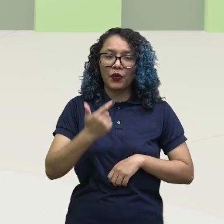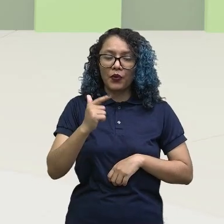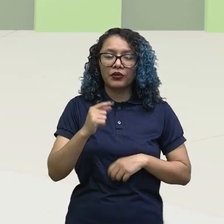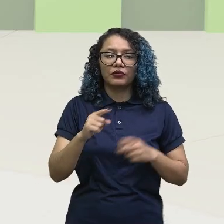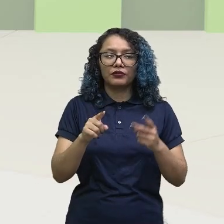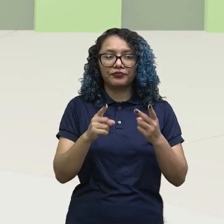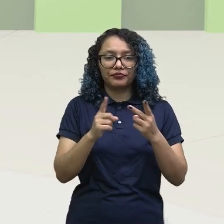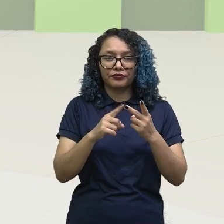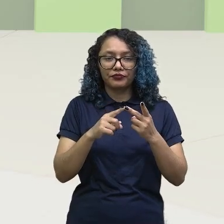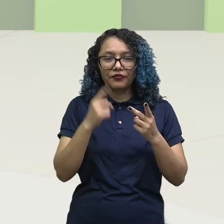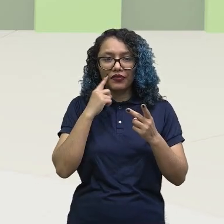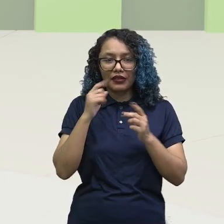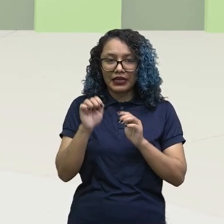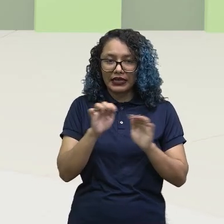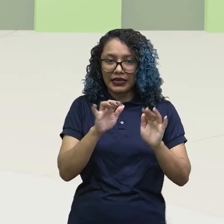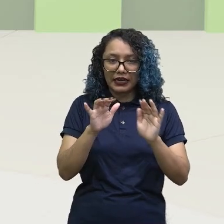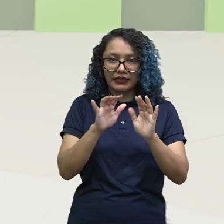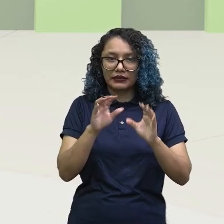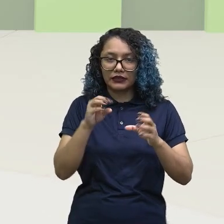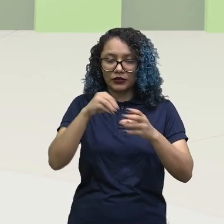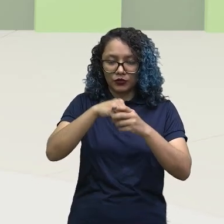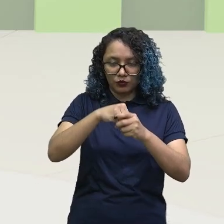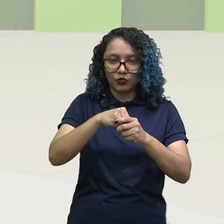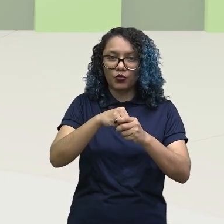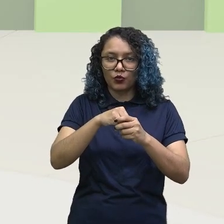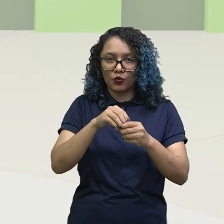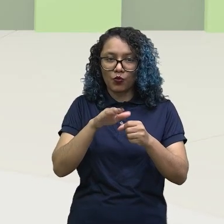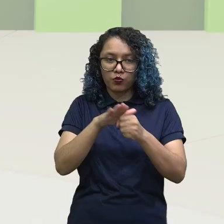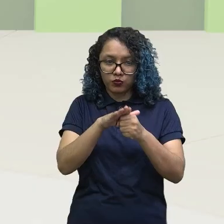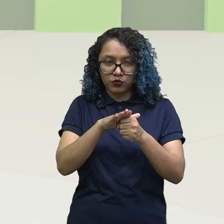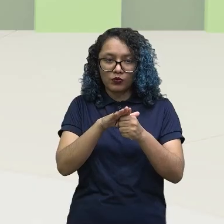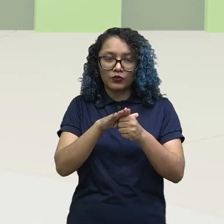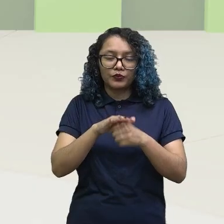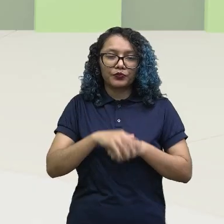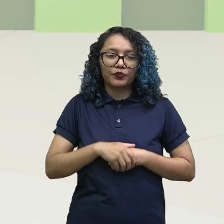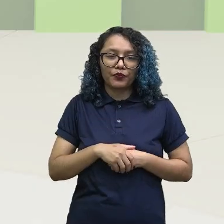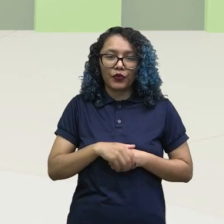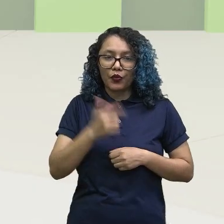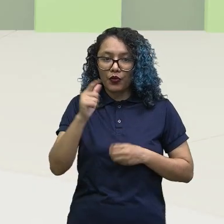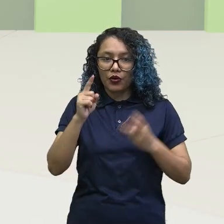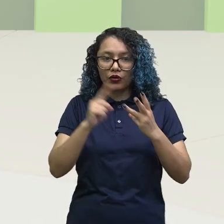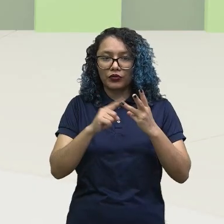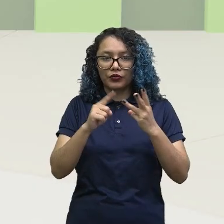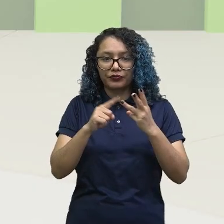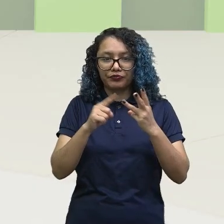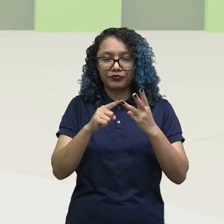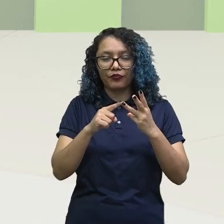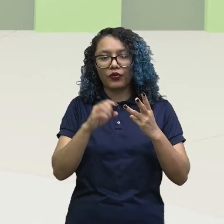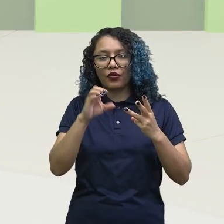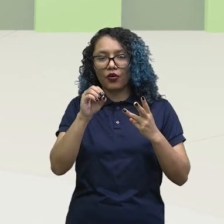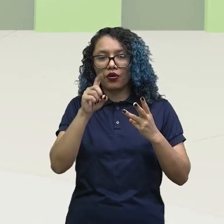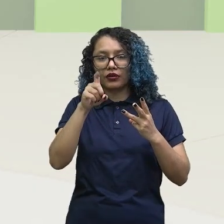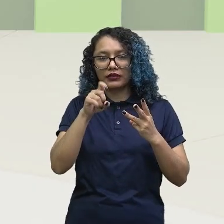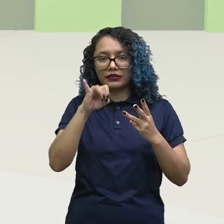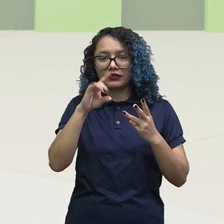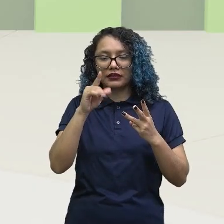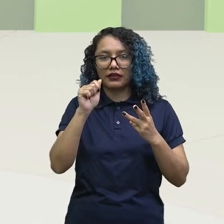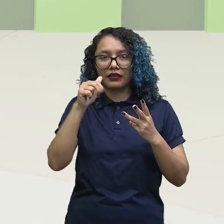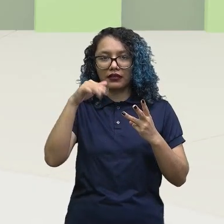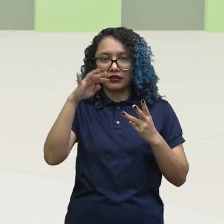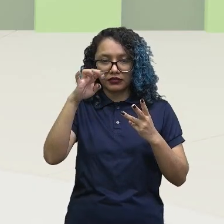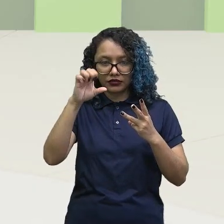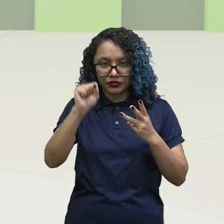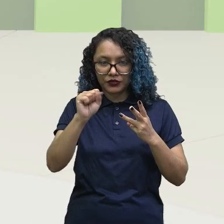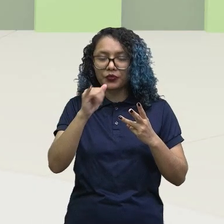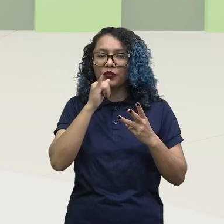gases sob pressão, né? E aqui a gente tem oxidantes, peróxidos orgânicos. Então, por